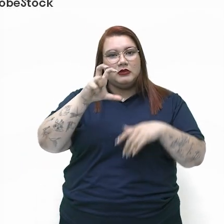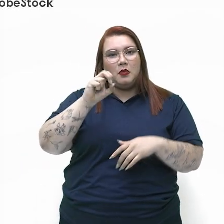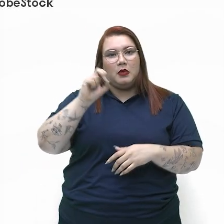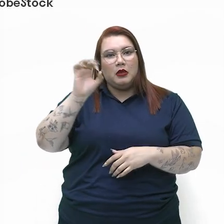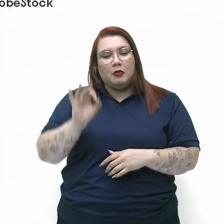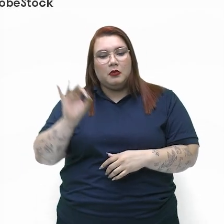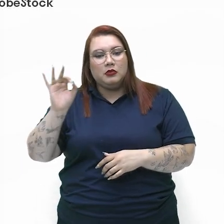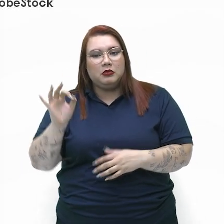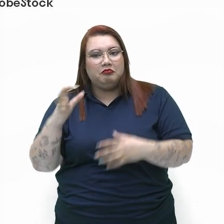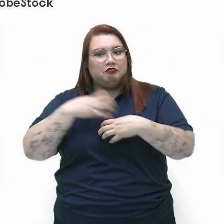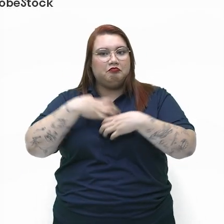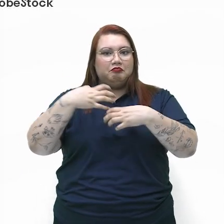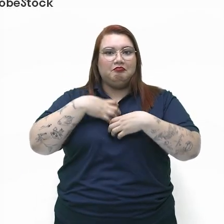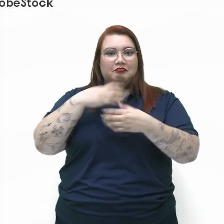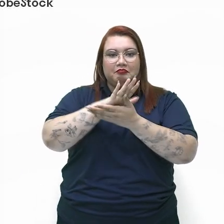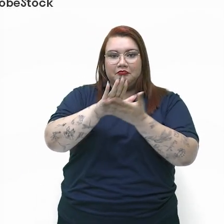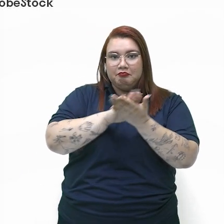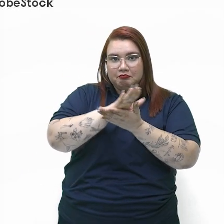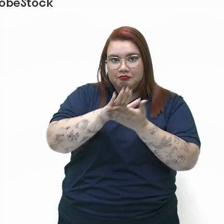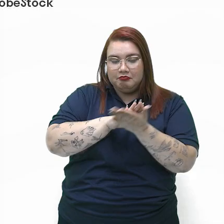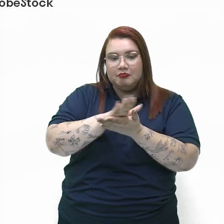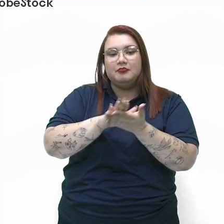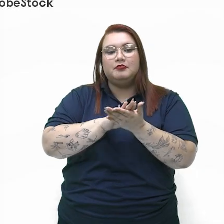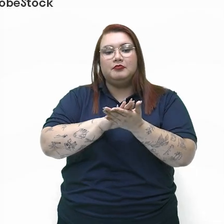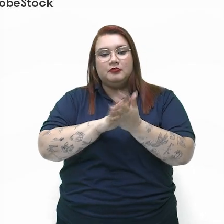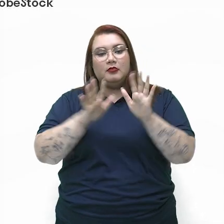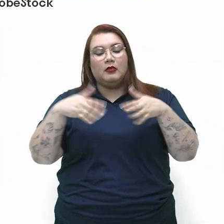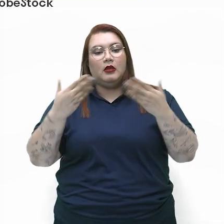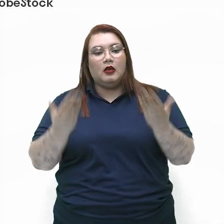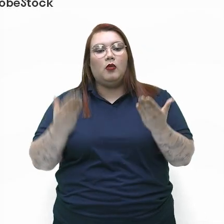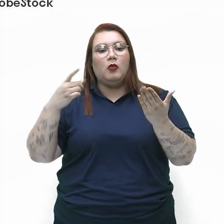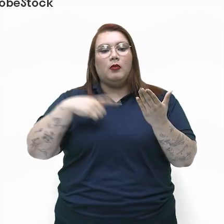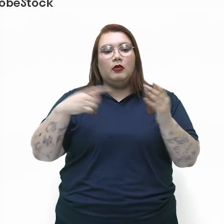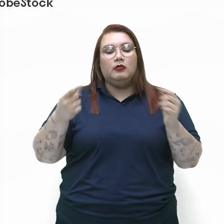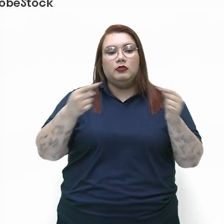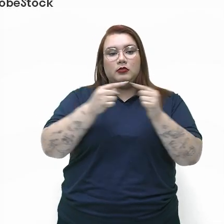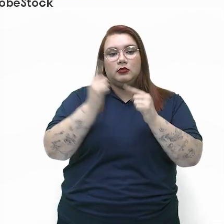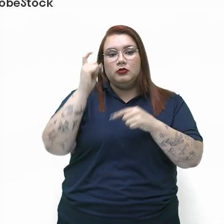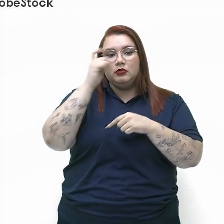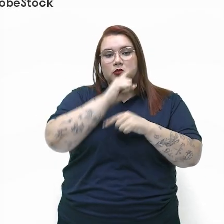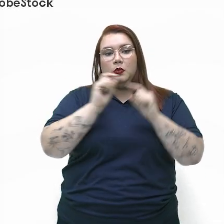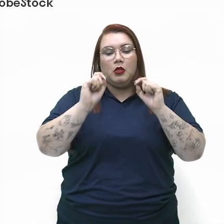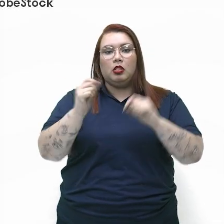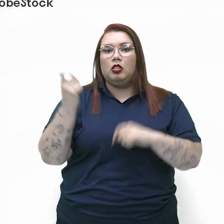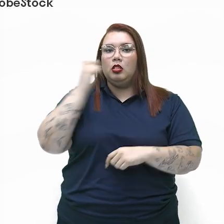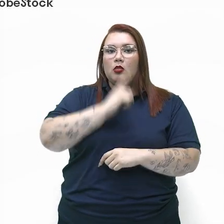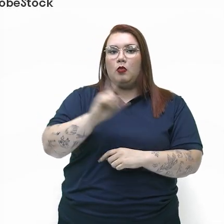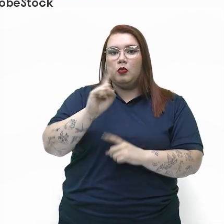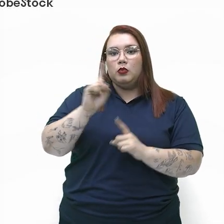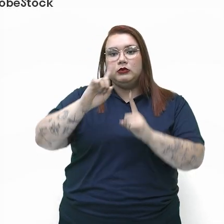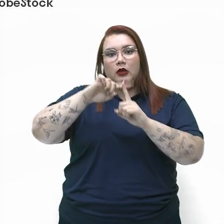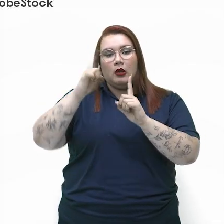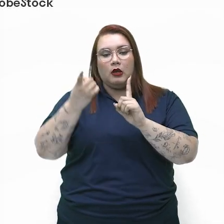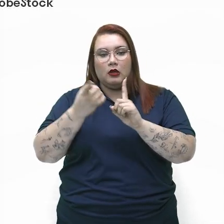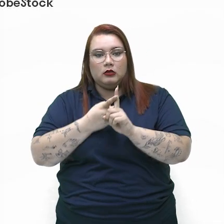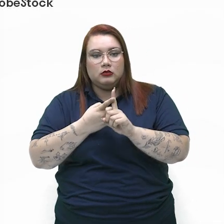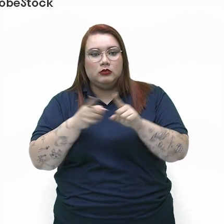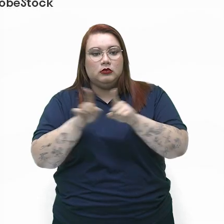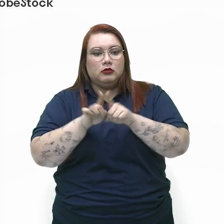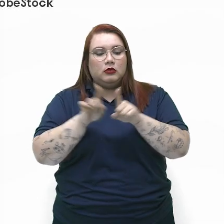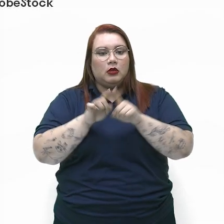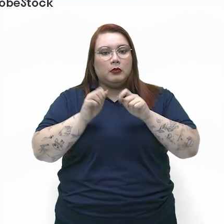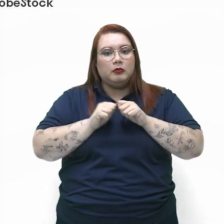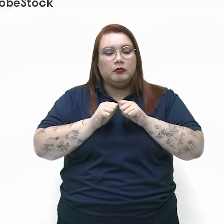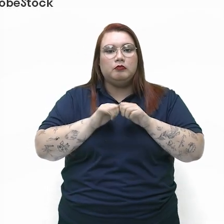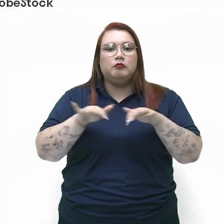cerca de 50% dos casos, a mulher é assintomática. Como complicações nós temos aí a infertilidade, né, e